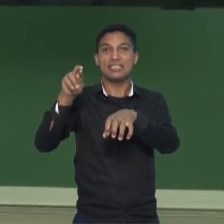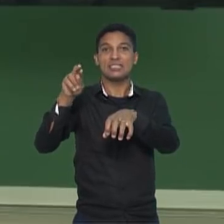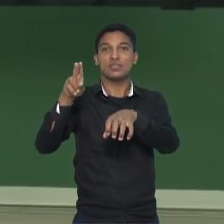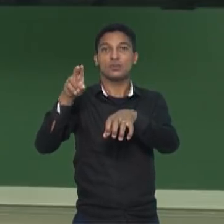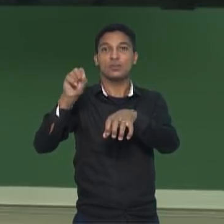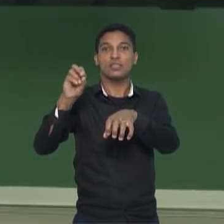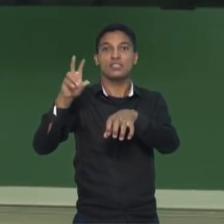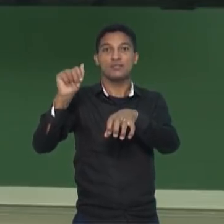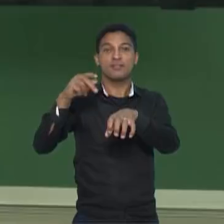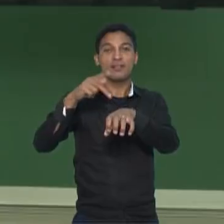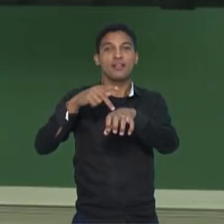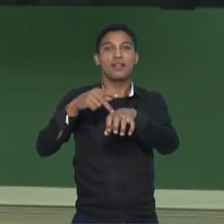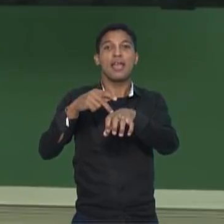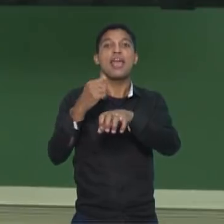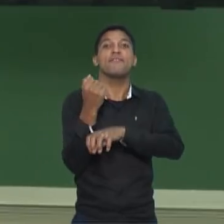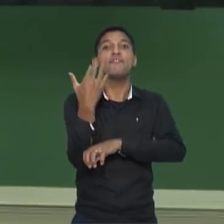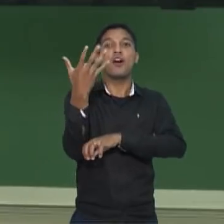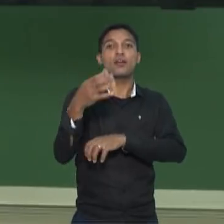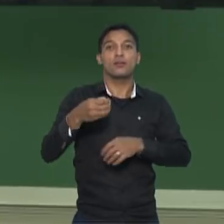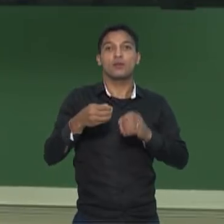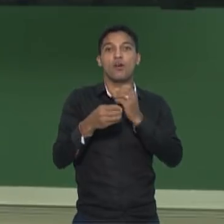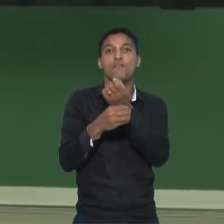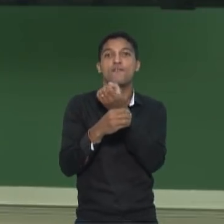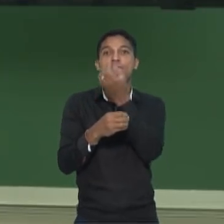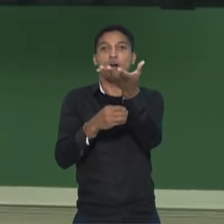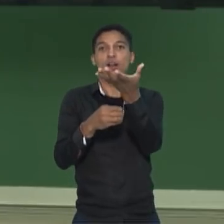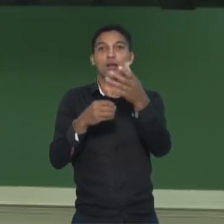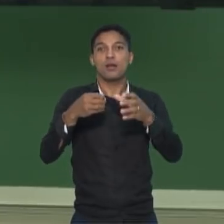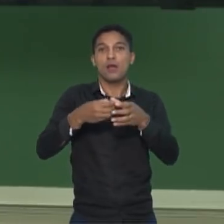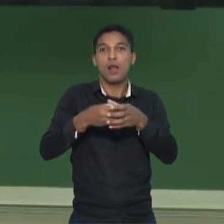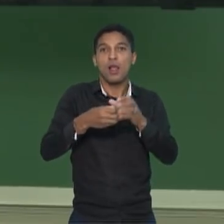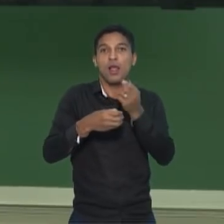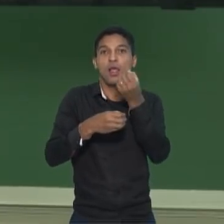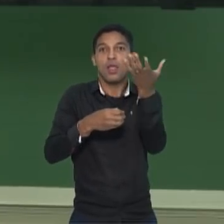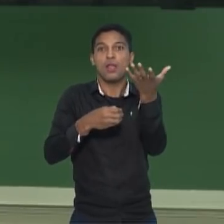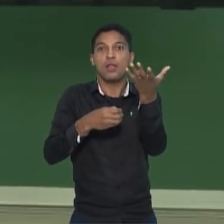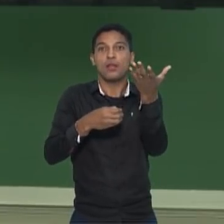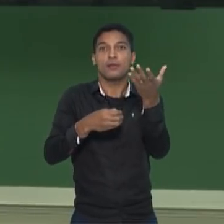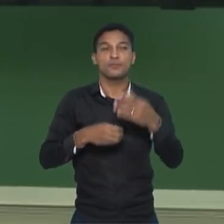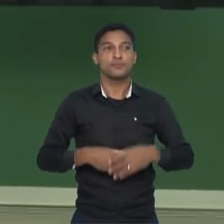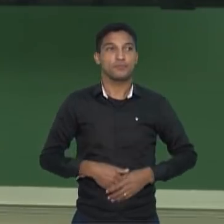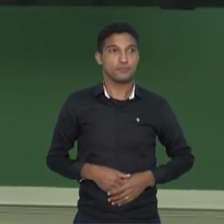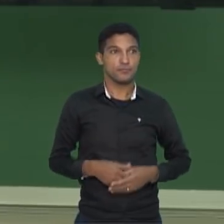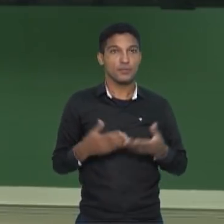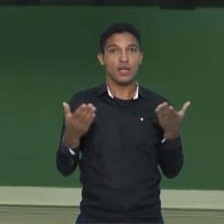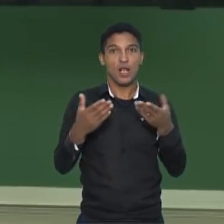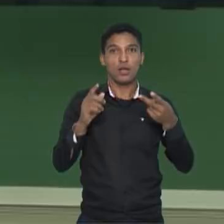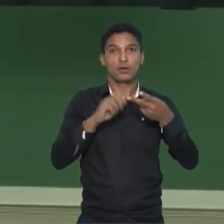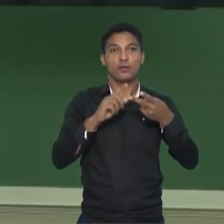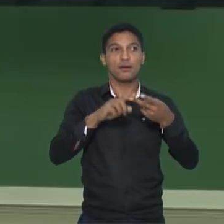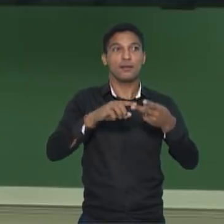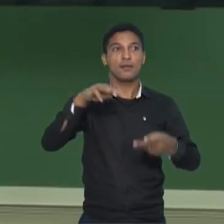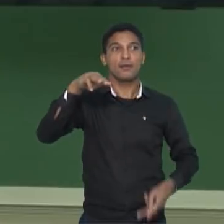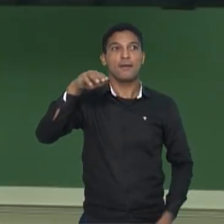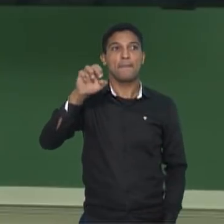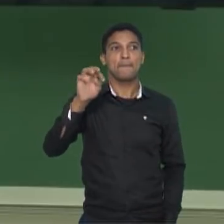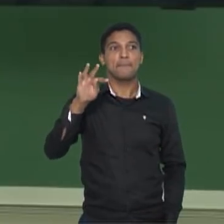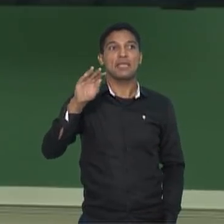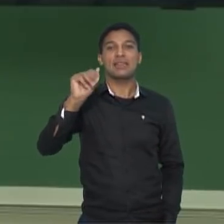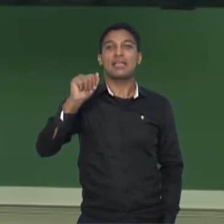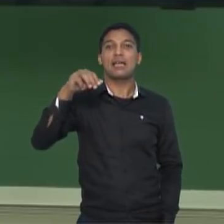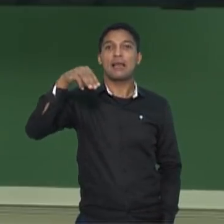rocha metamórfica. A palavra metamórfica tem origem na metamorfose, que